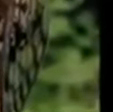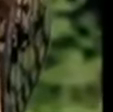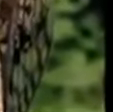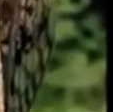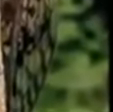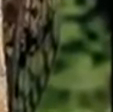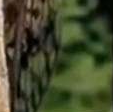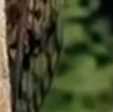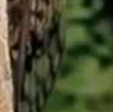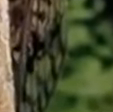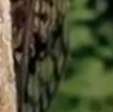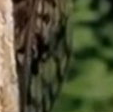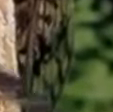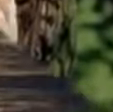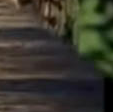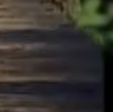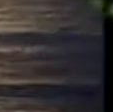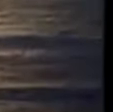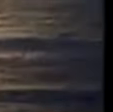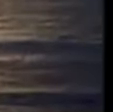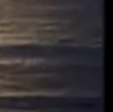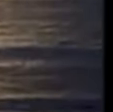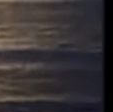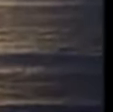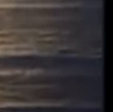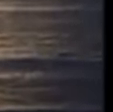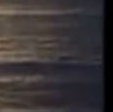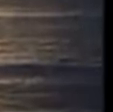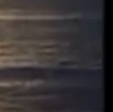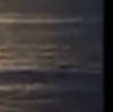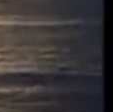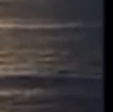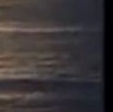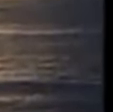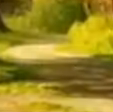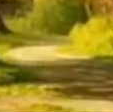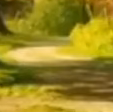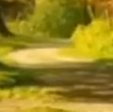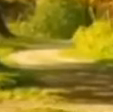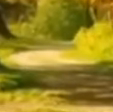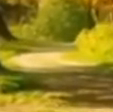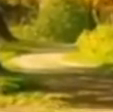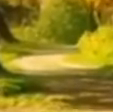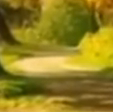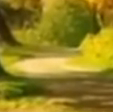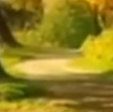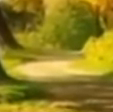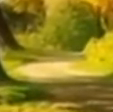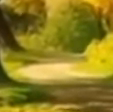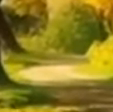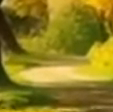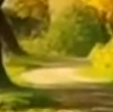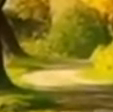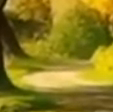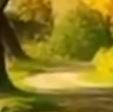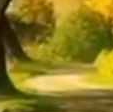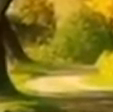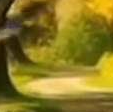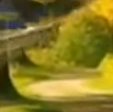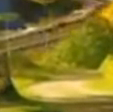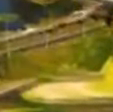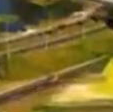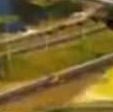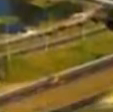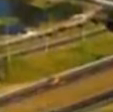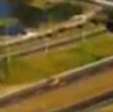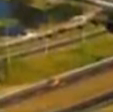Cigarras cantando no estio, luar sobre o rio, o império todo em